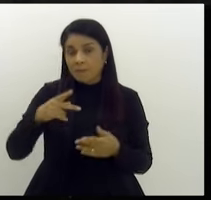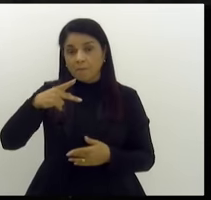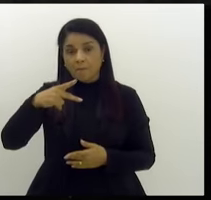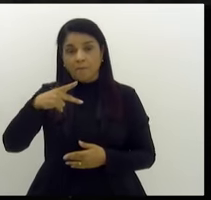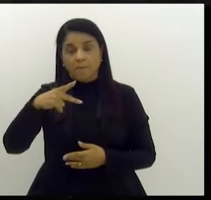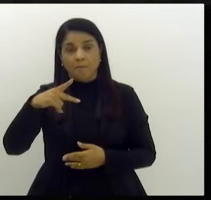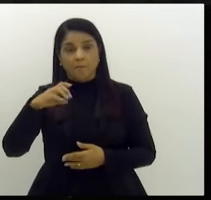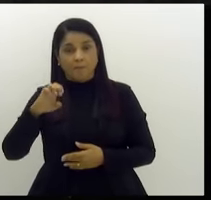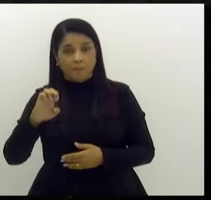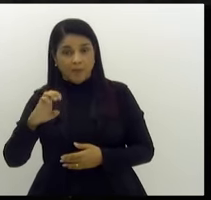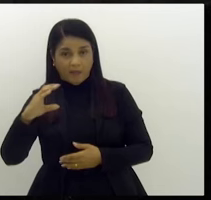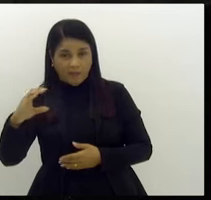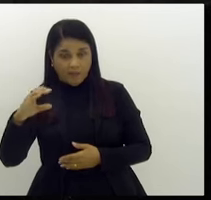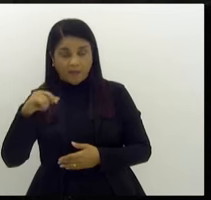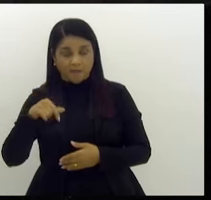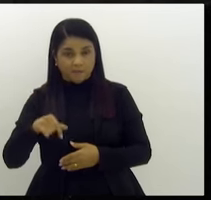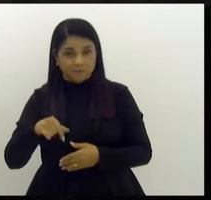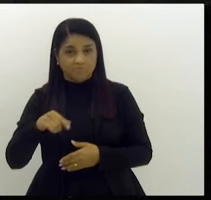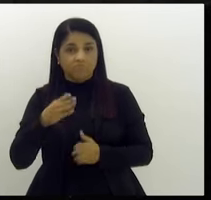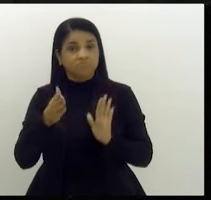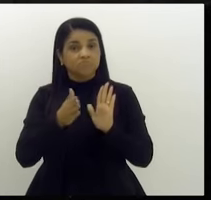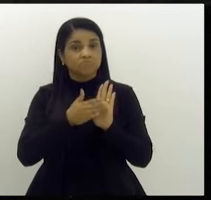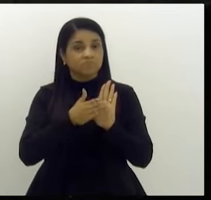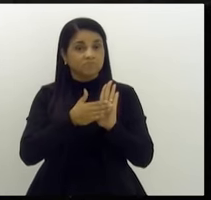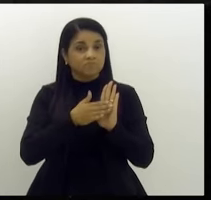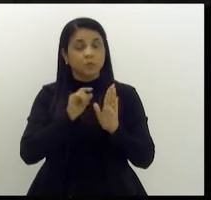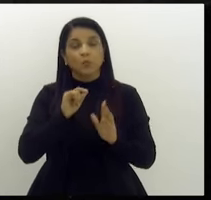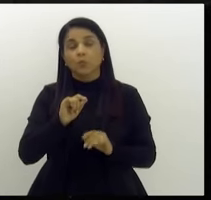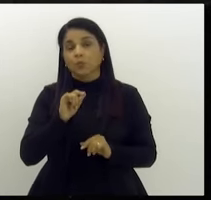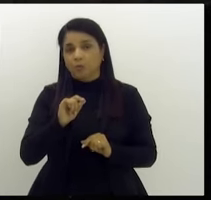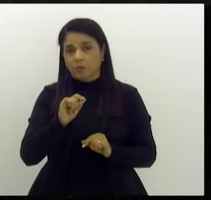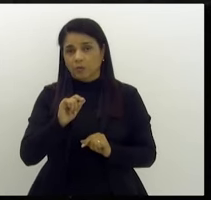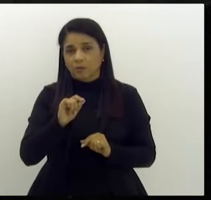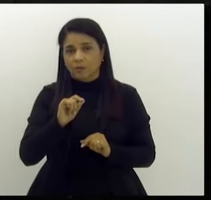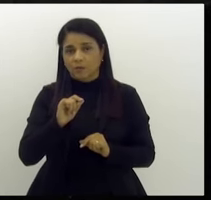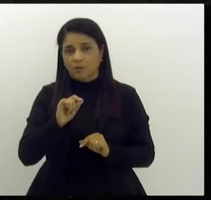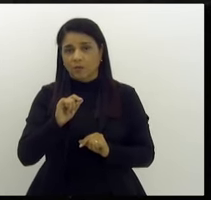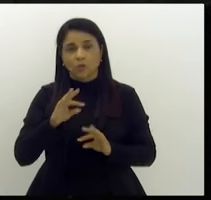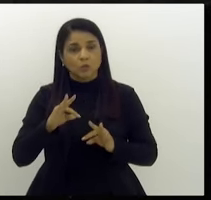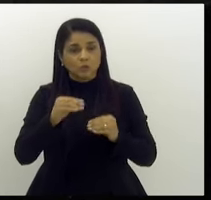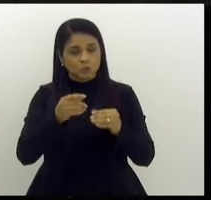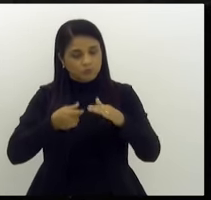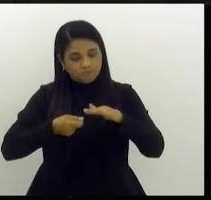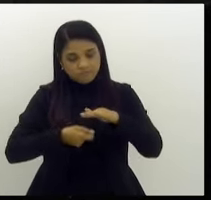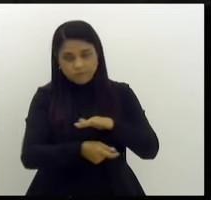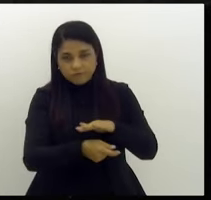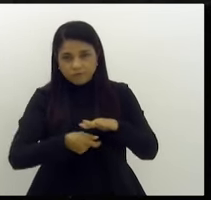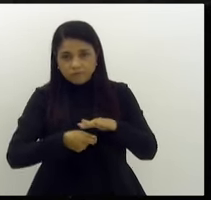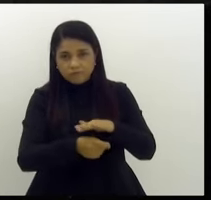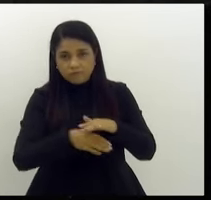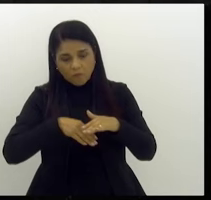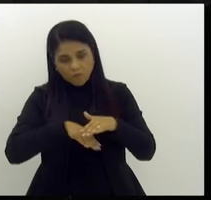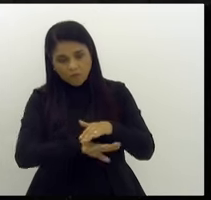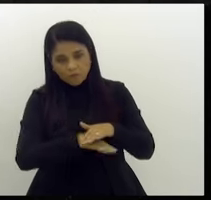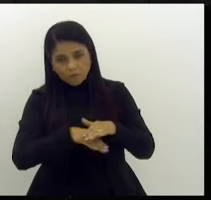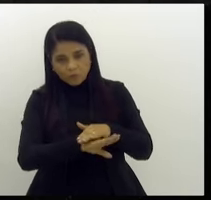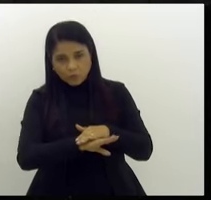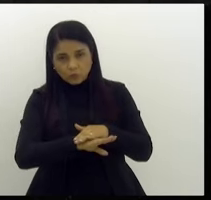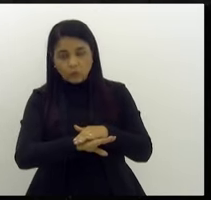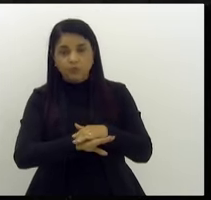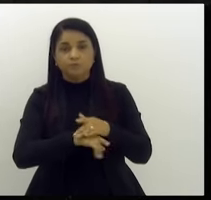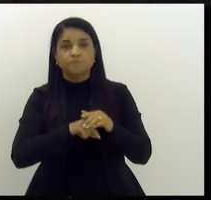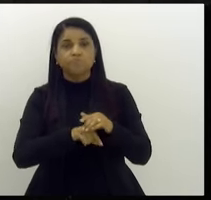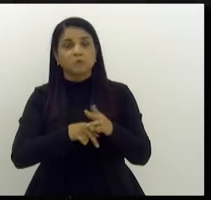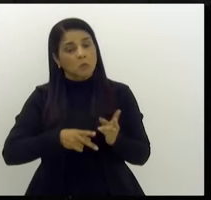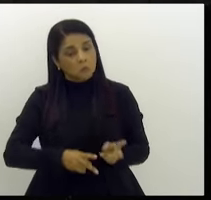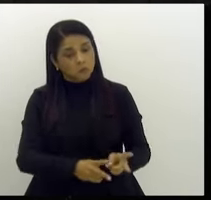nessa casa propõe porque hoje tudo que é colocado nos fundos independente da execução ou não se